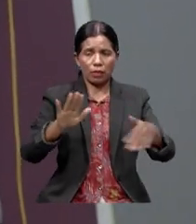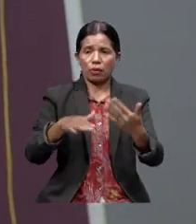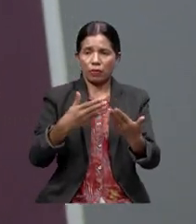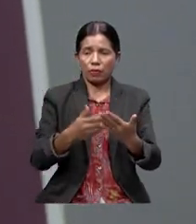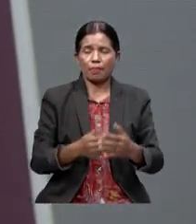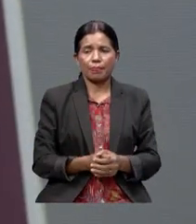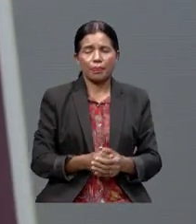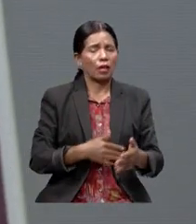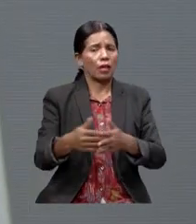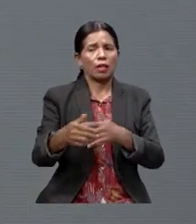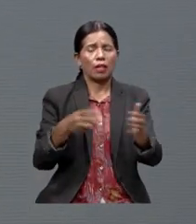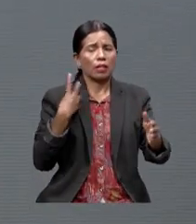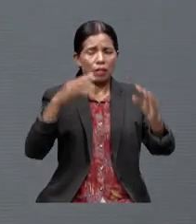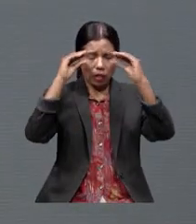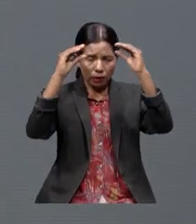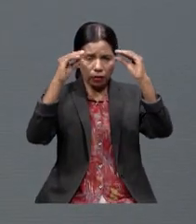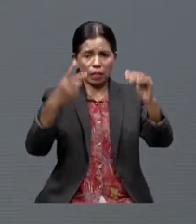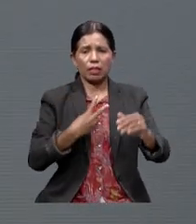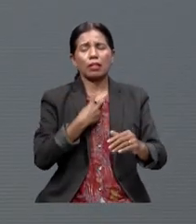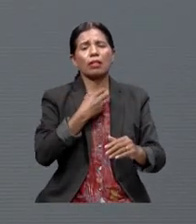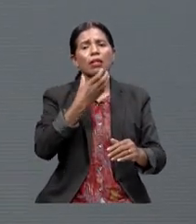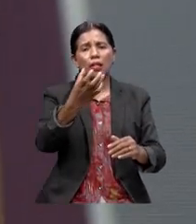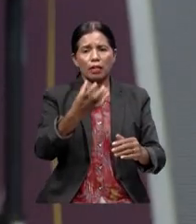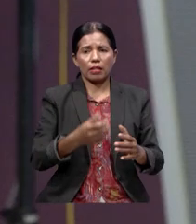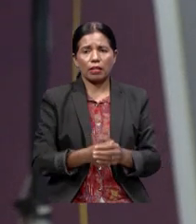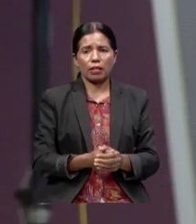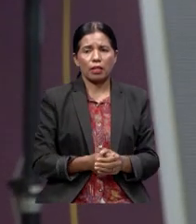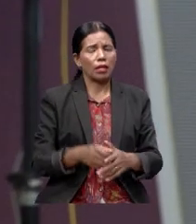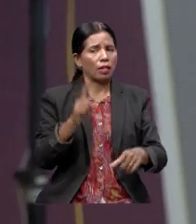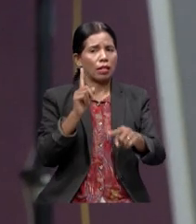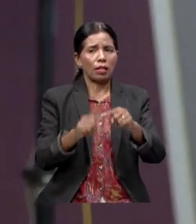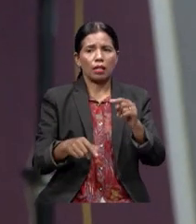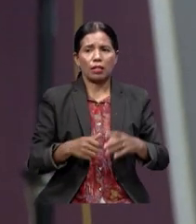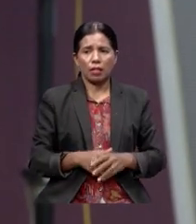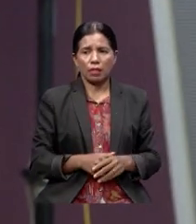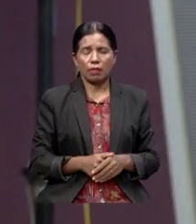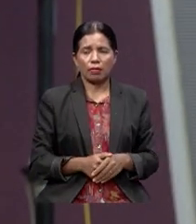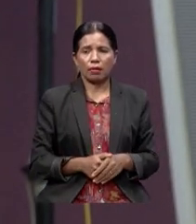Da luma e da vanura e da aquila, da rica, da luma luz,